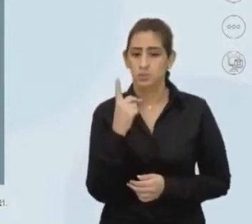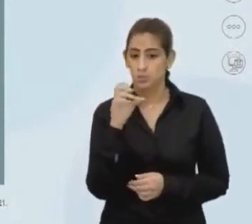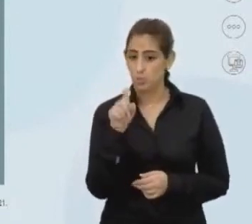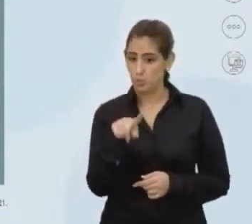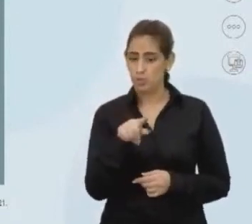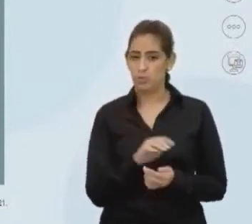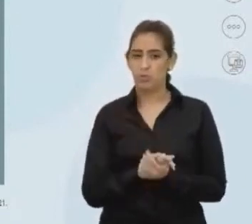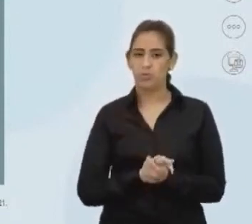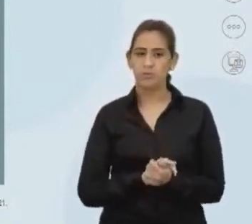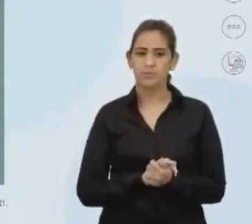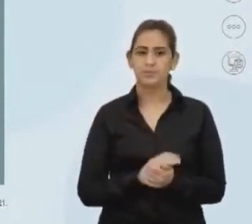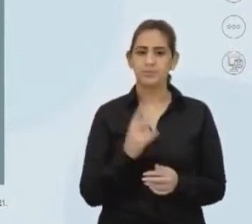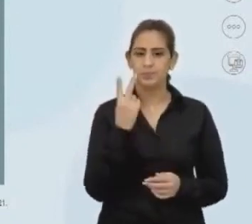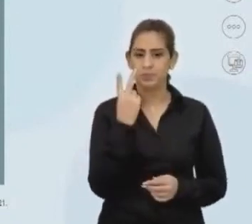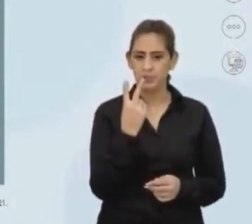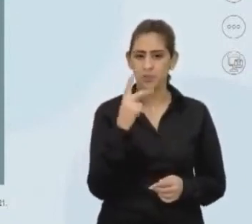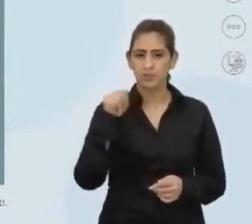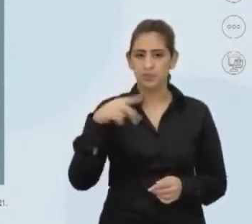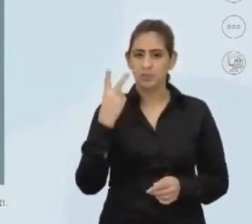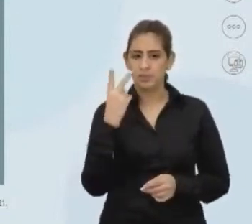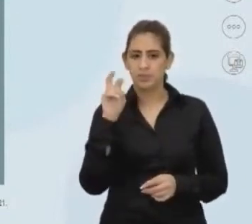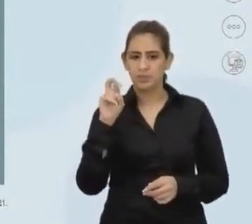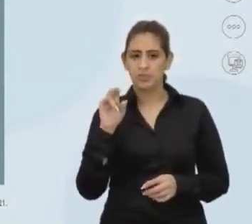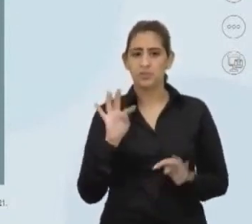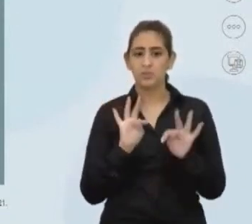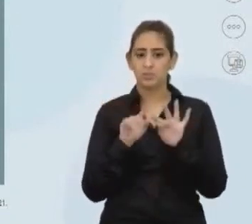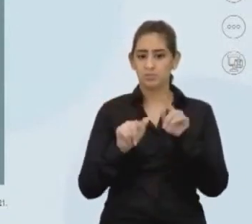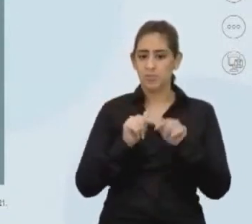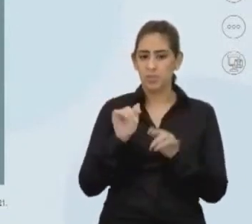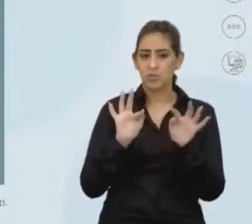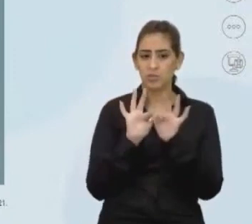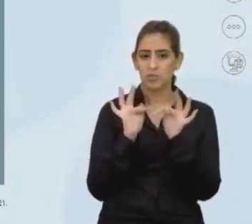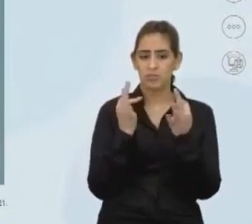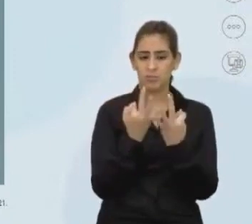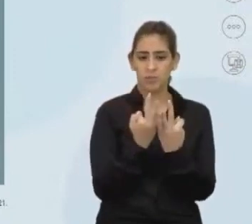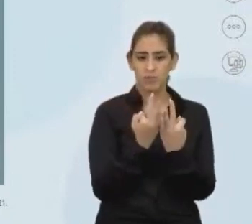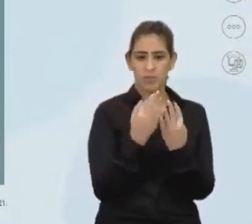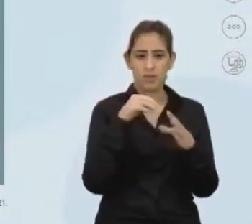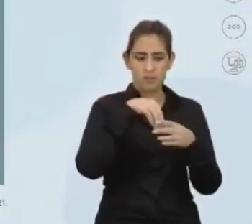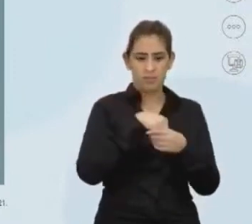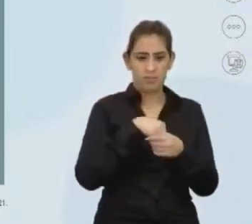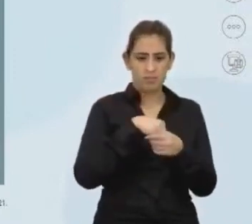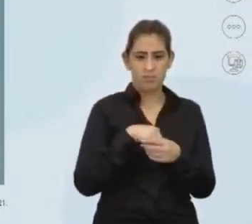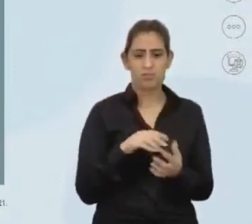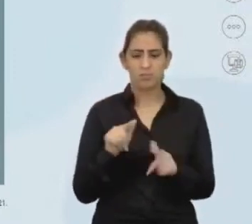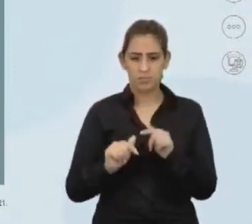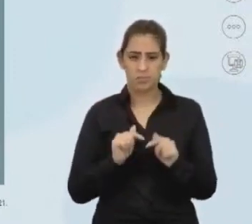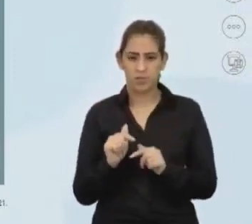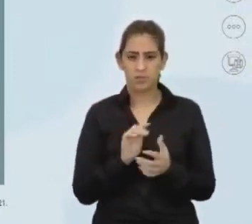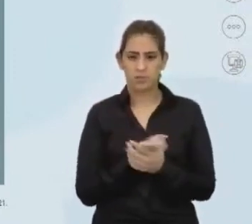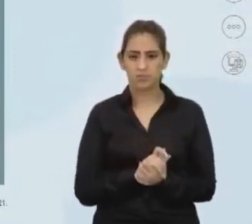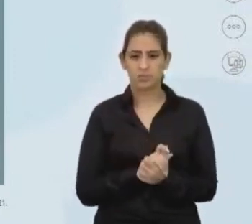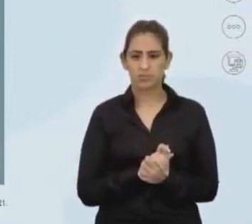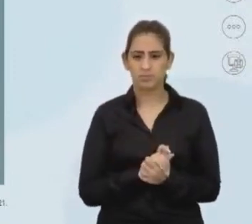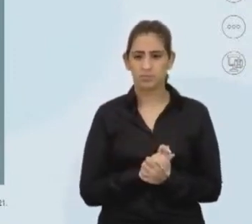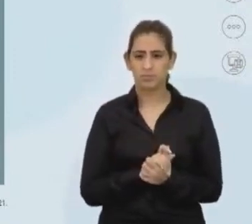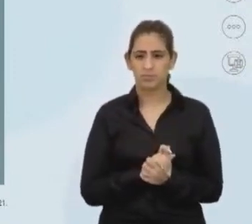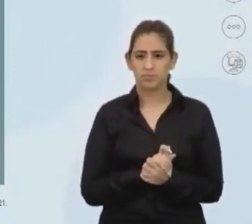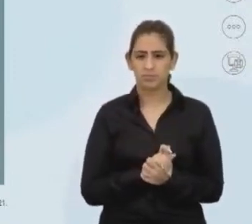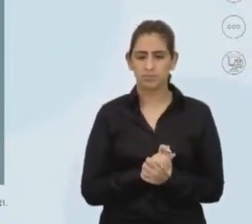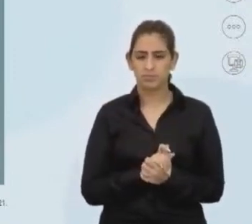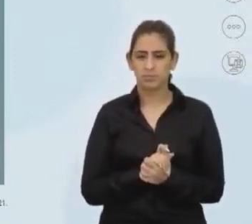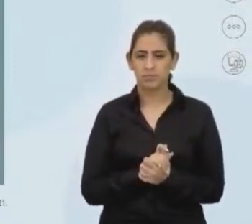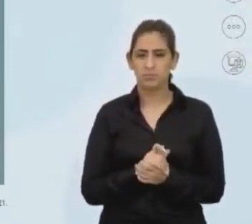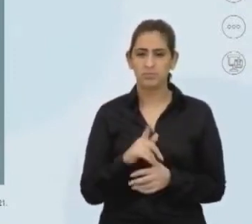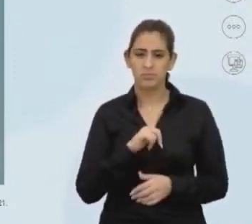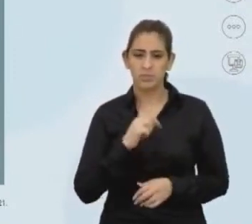2,25 milhões trabalhador familiar auxiliar né Nós temos a esqueci de falar aí mas no centro aí